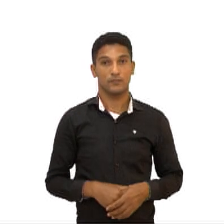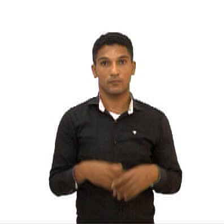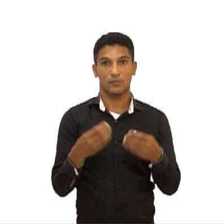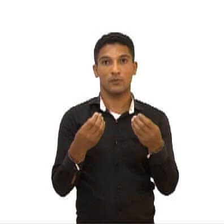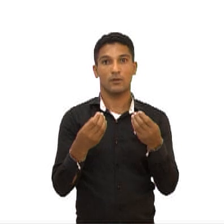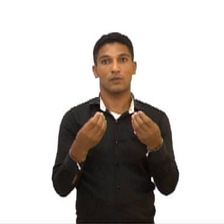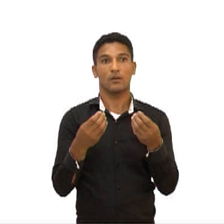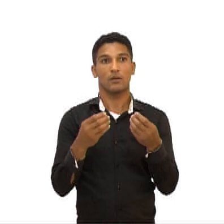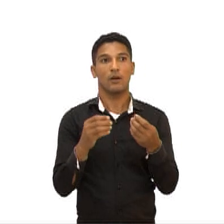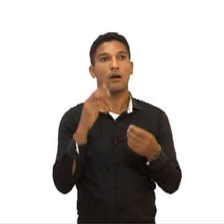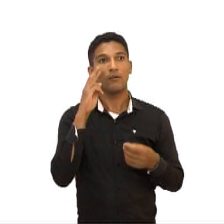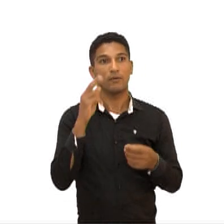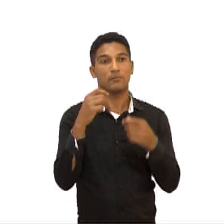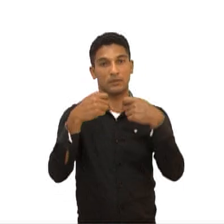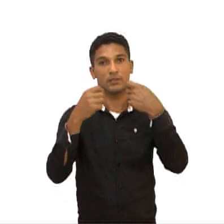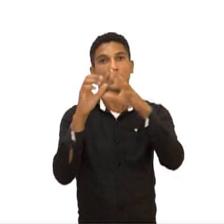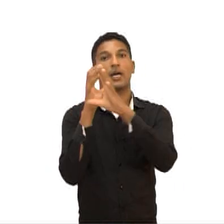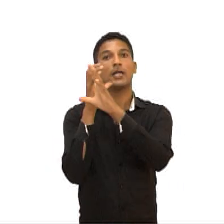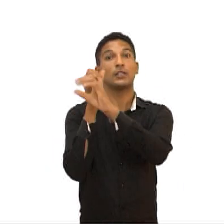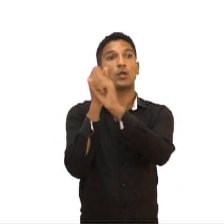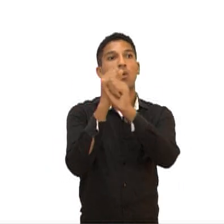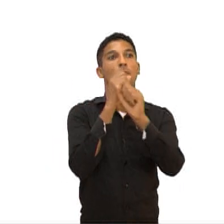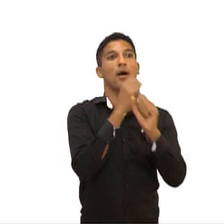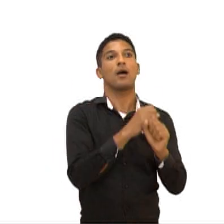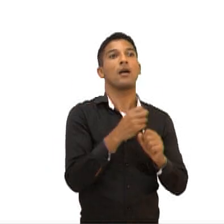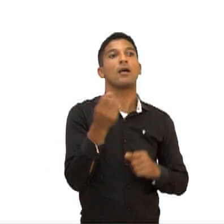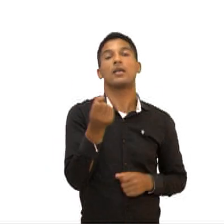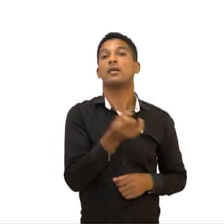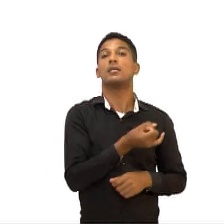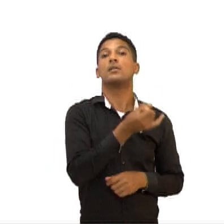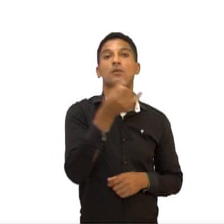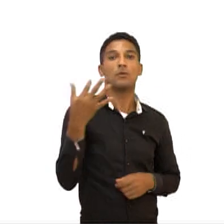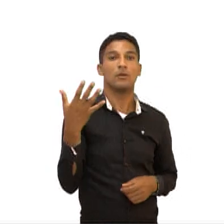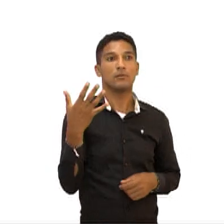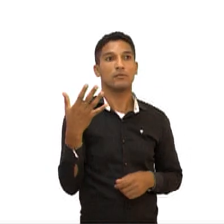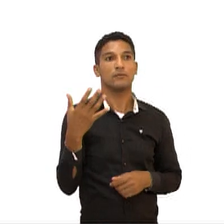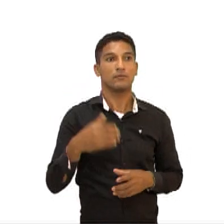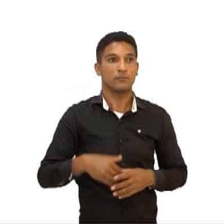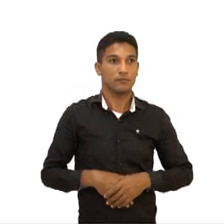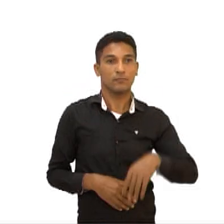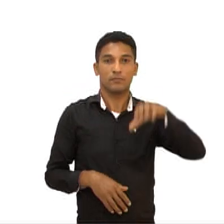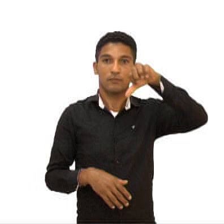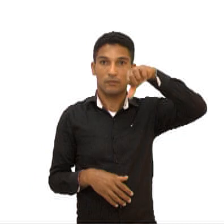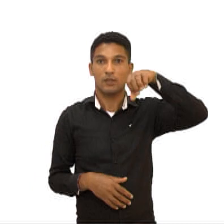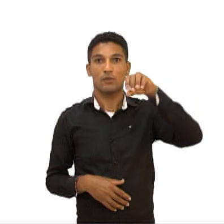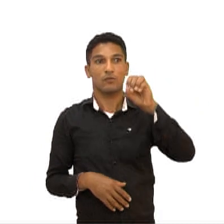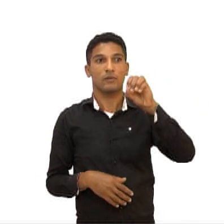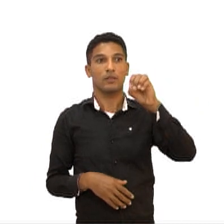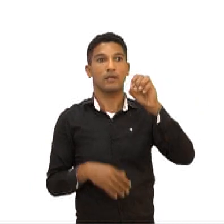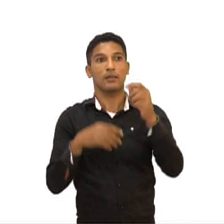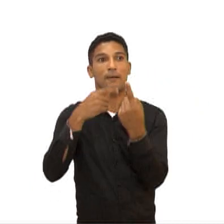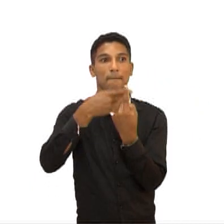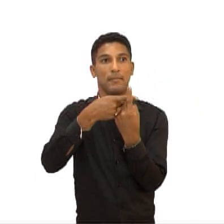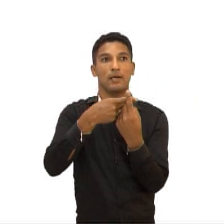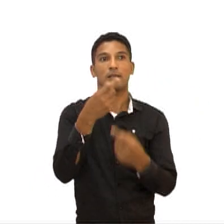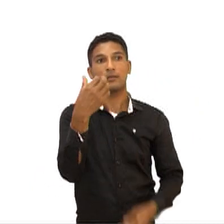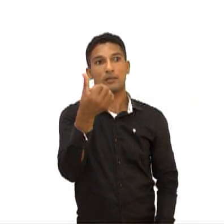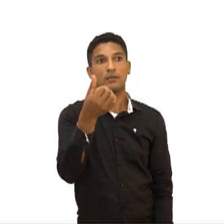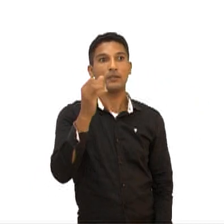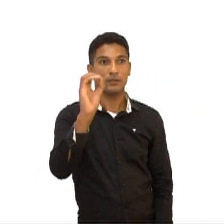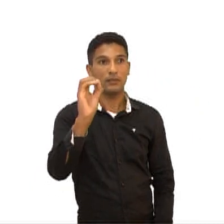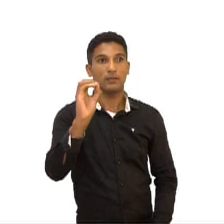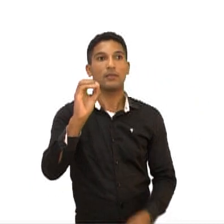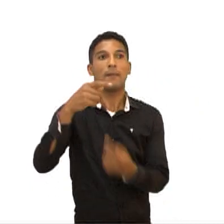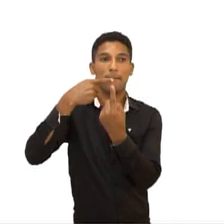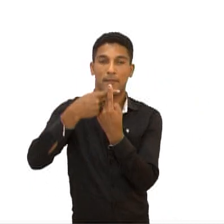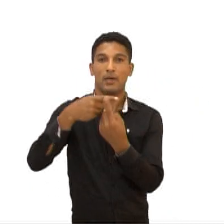uma soma, né, para ver quanto que deu aqui primeiro. 90 graus mais 60